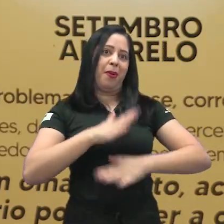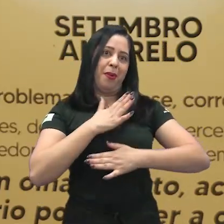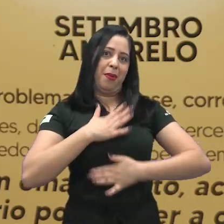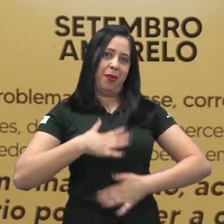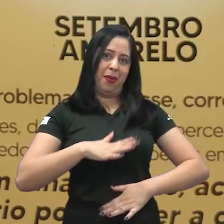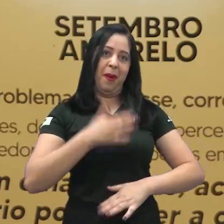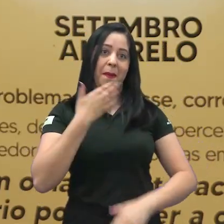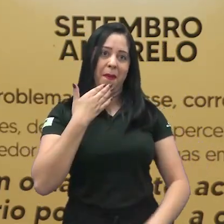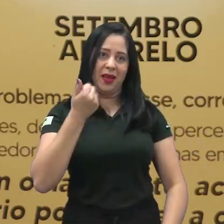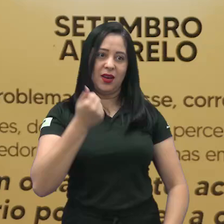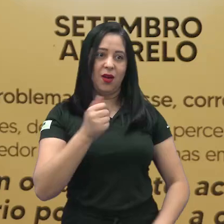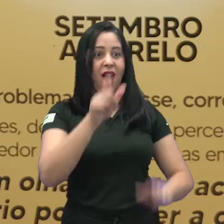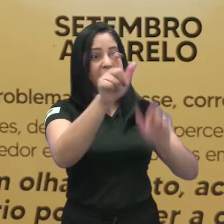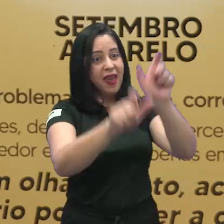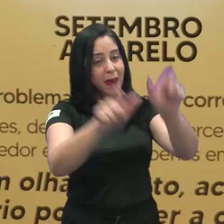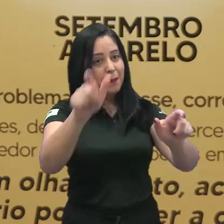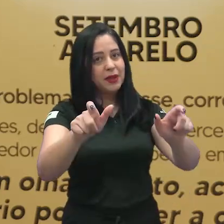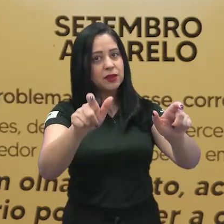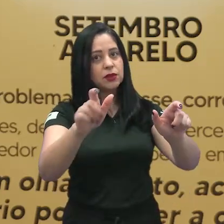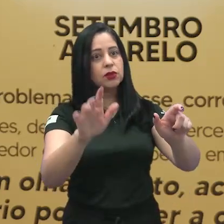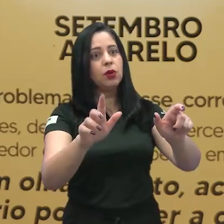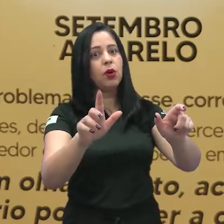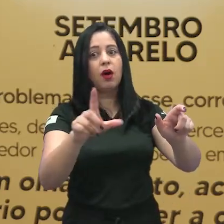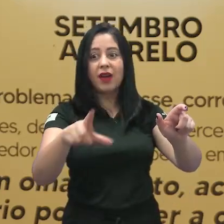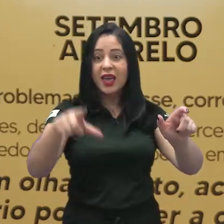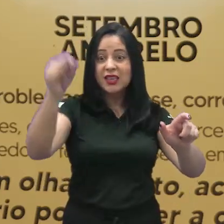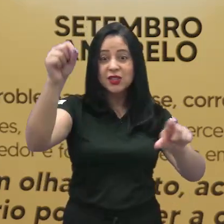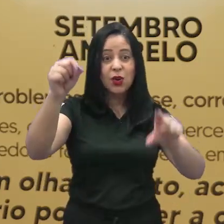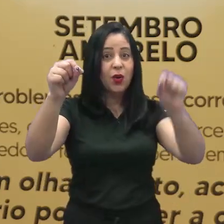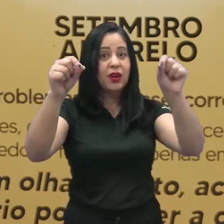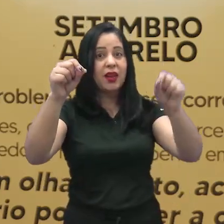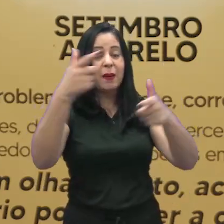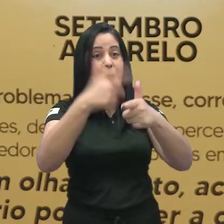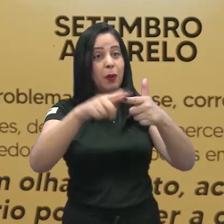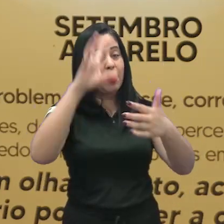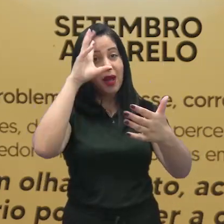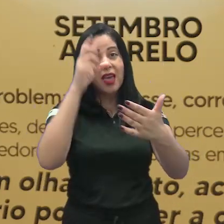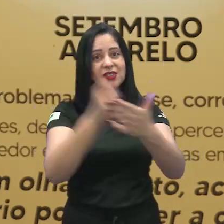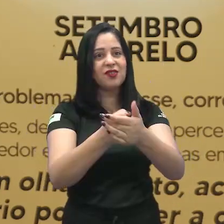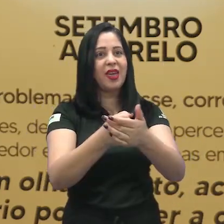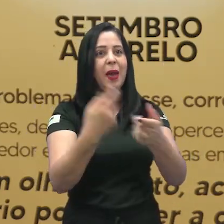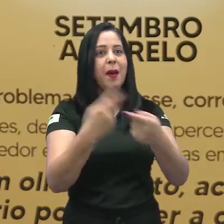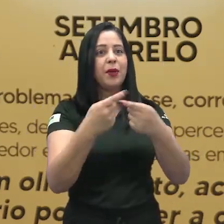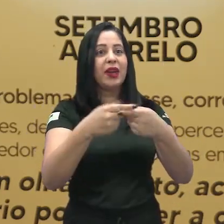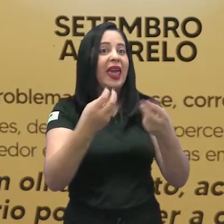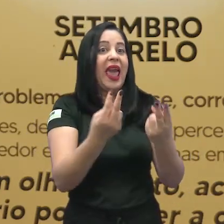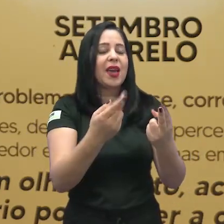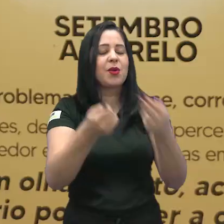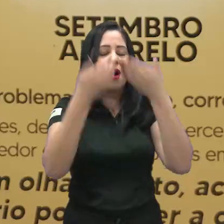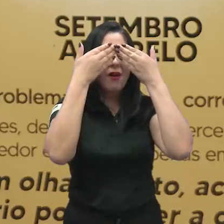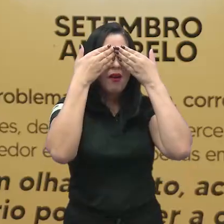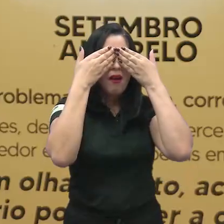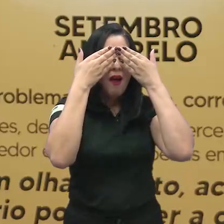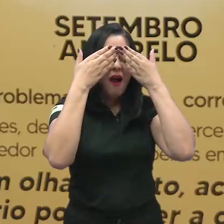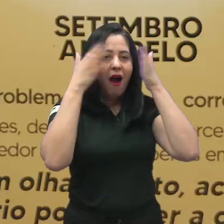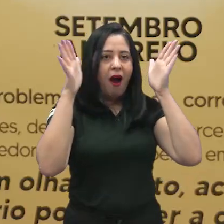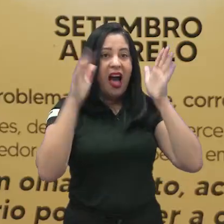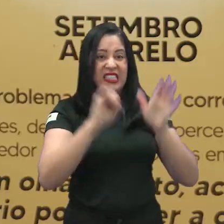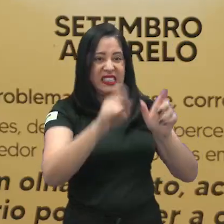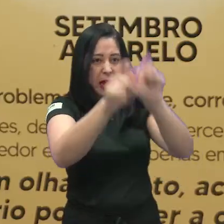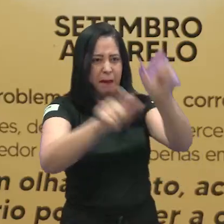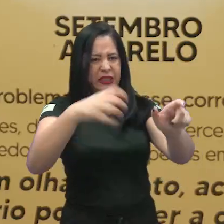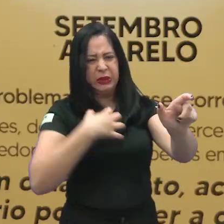as escolhas dela também vão vir de um outro lugar, porque a visão dela amplia, né? Quando a gente divide uma